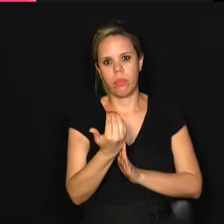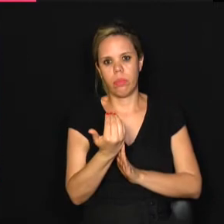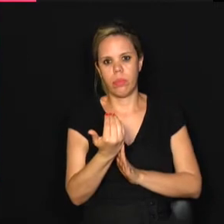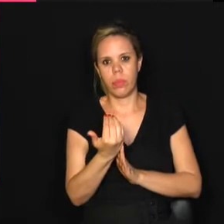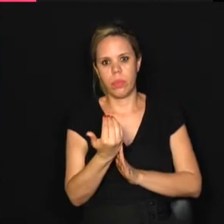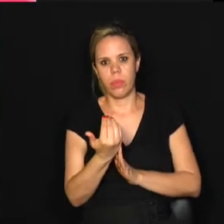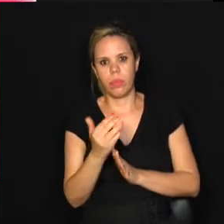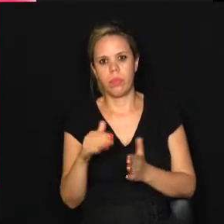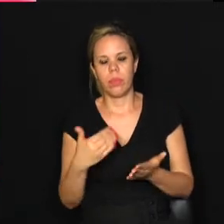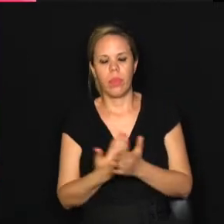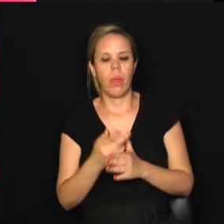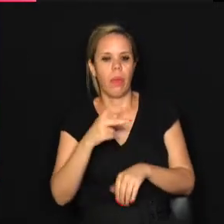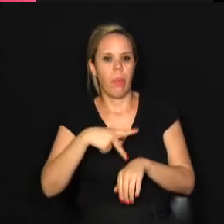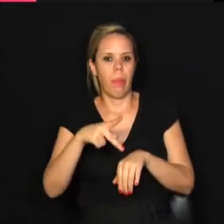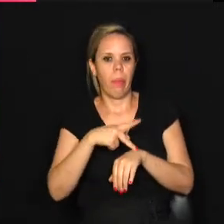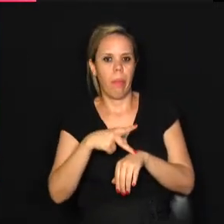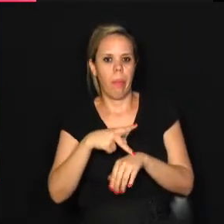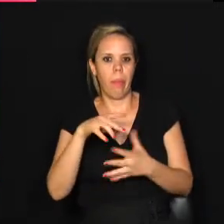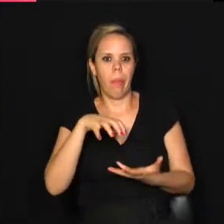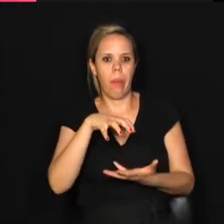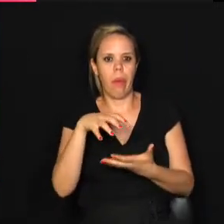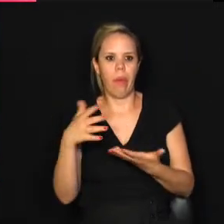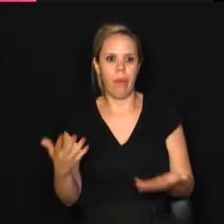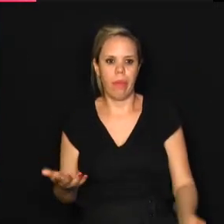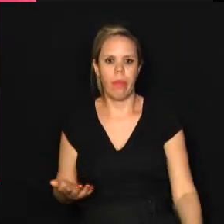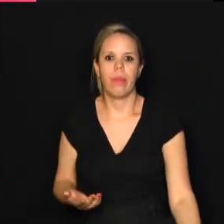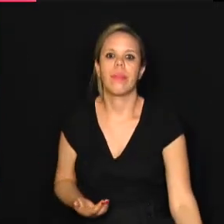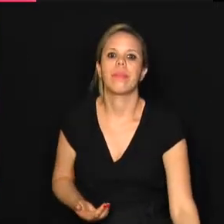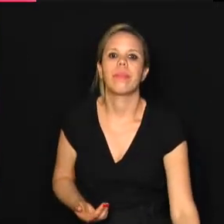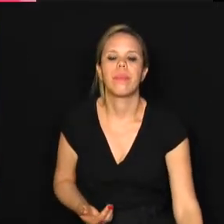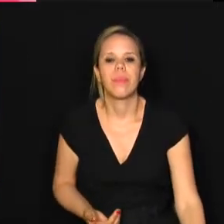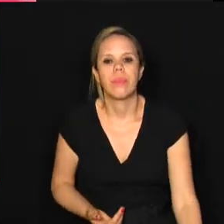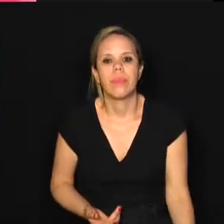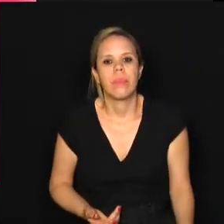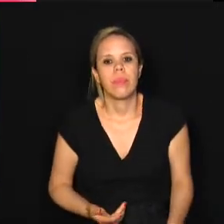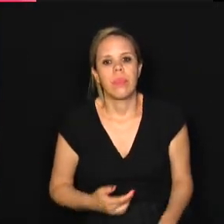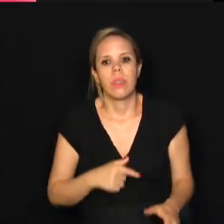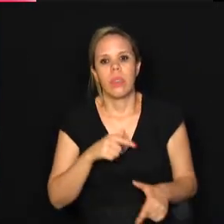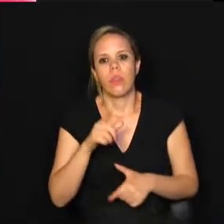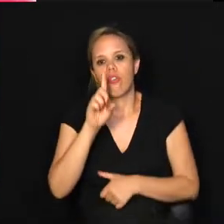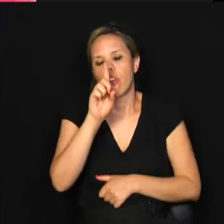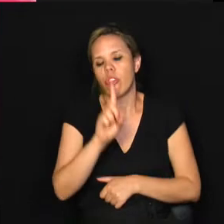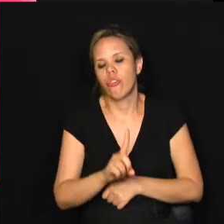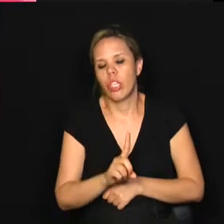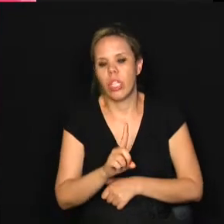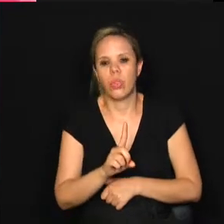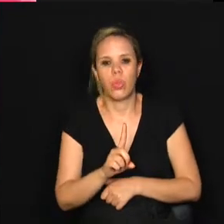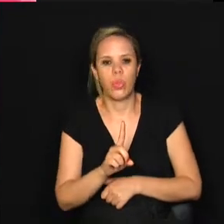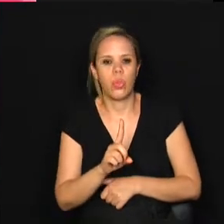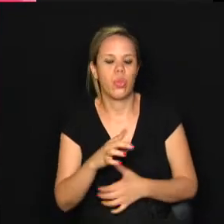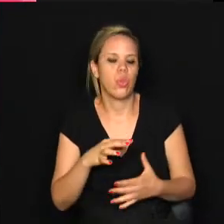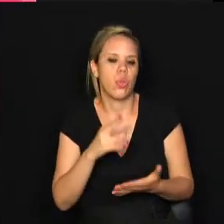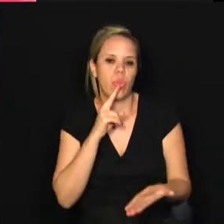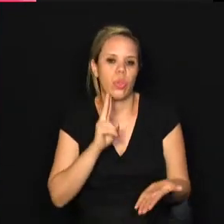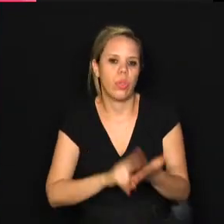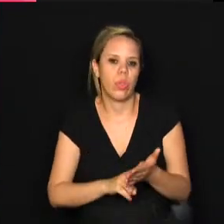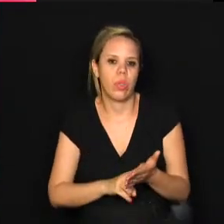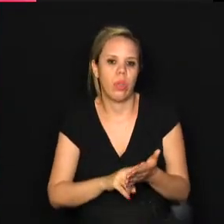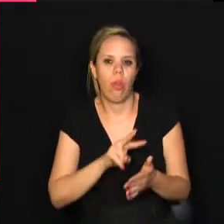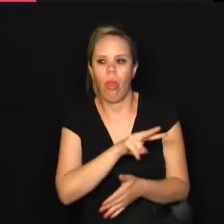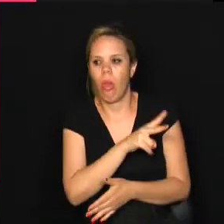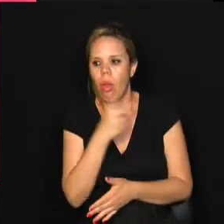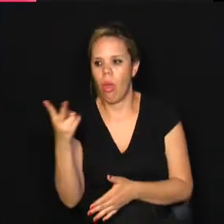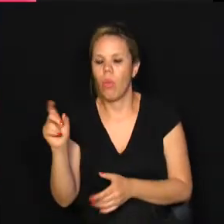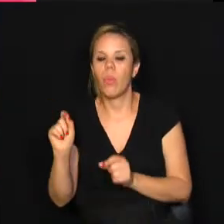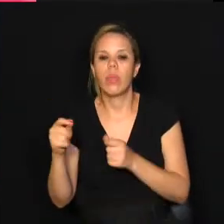até para um país de terceiro mundo. Ou seja, a direção dos Correios tomou uma decisão totalmente contrária ao que era necessário.